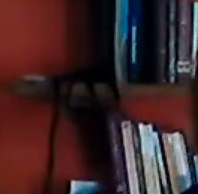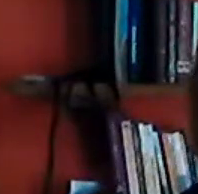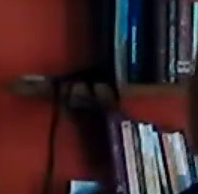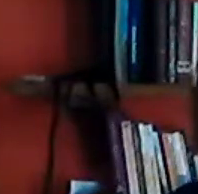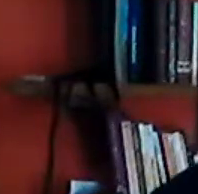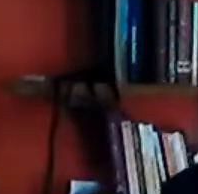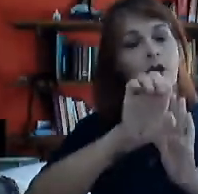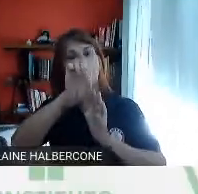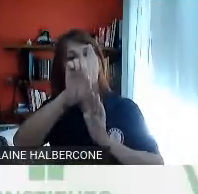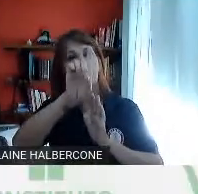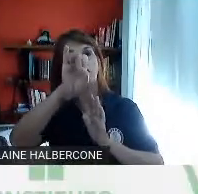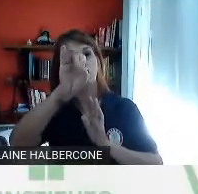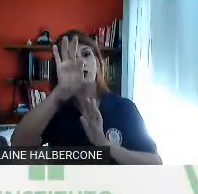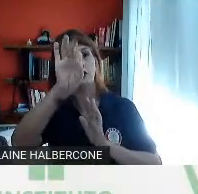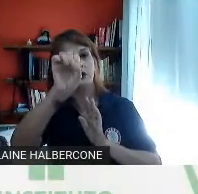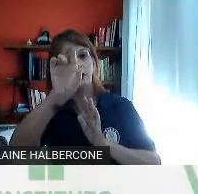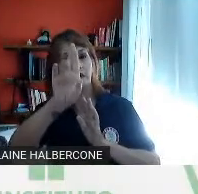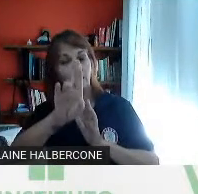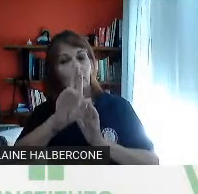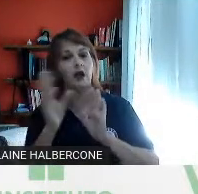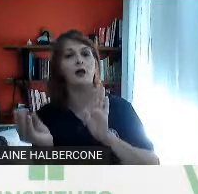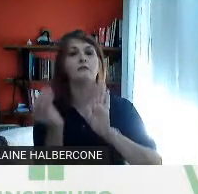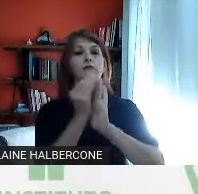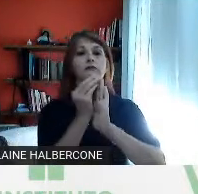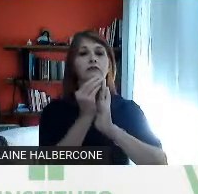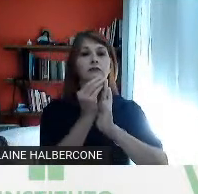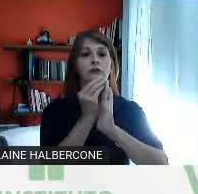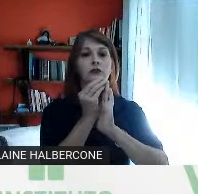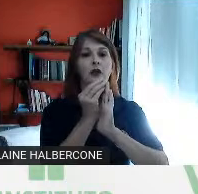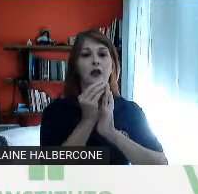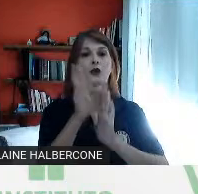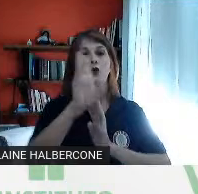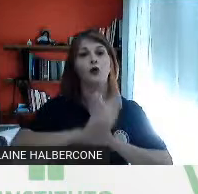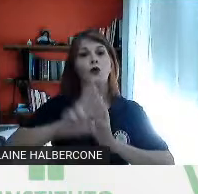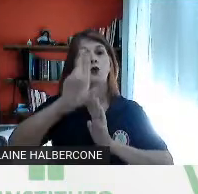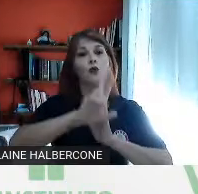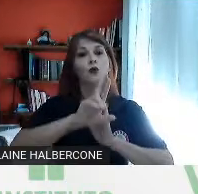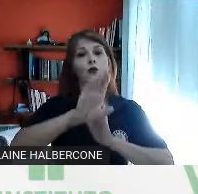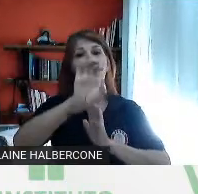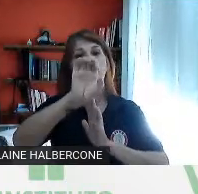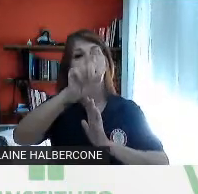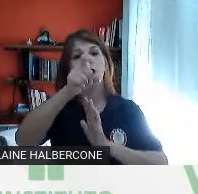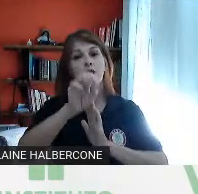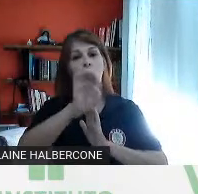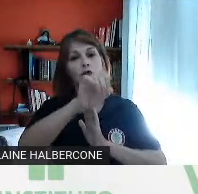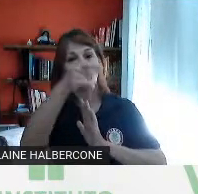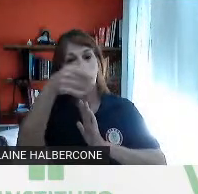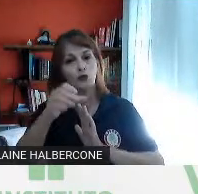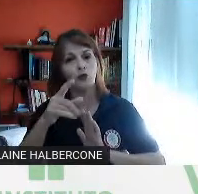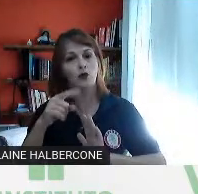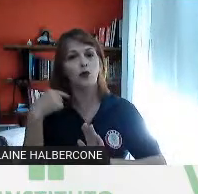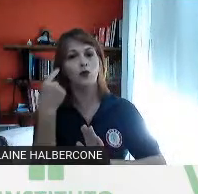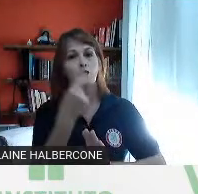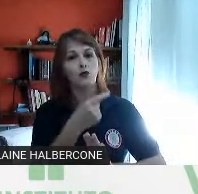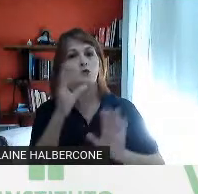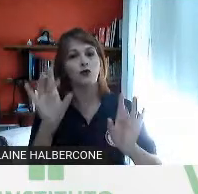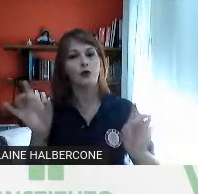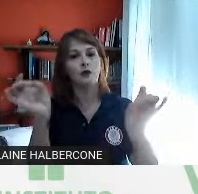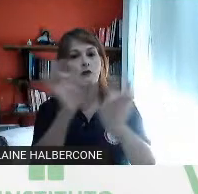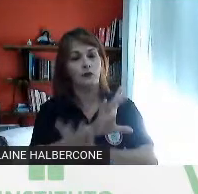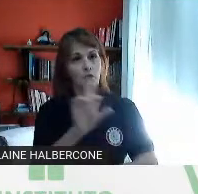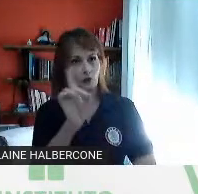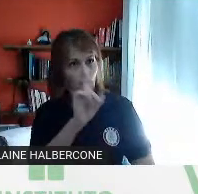editar, né, instalar e usar as extensões, a gente já encerrou, não